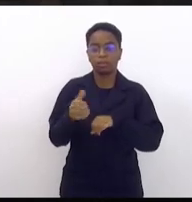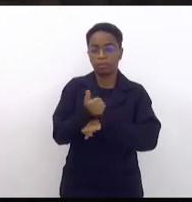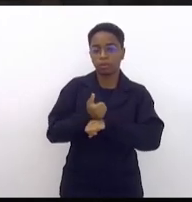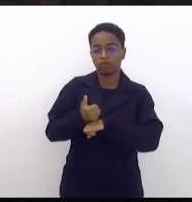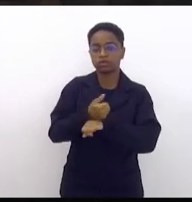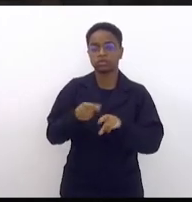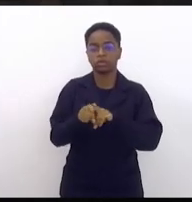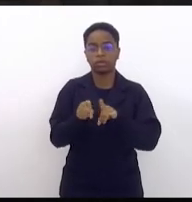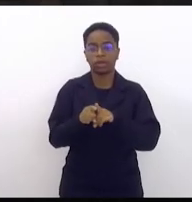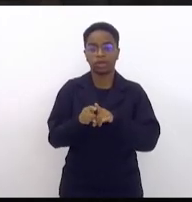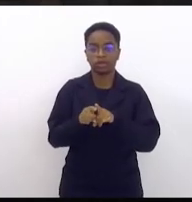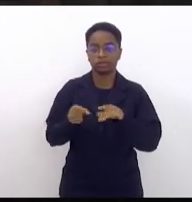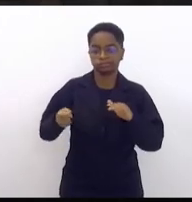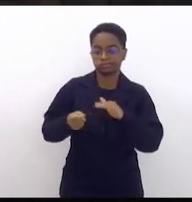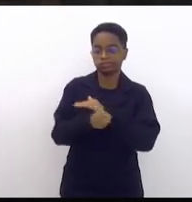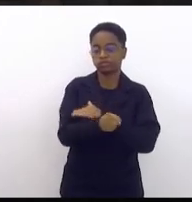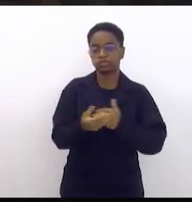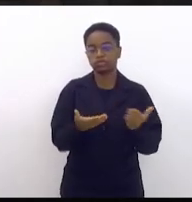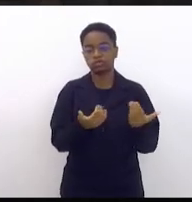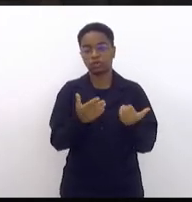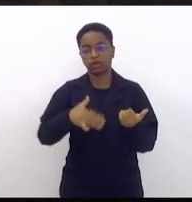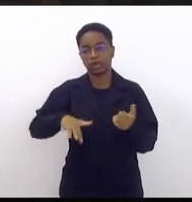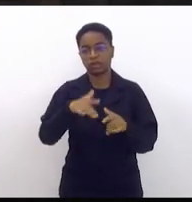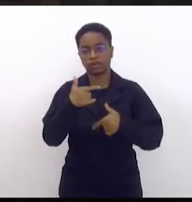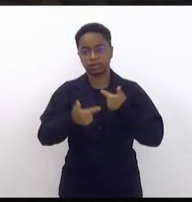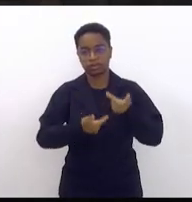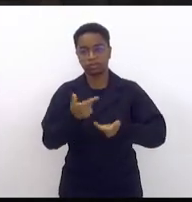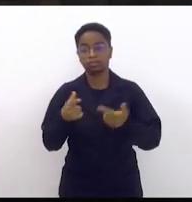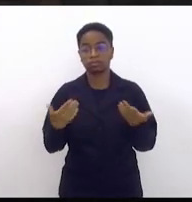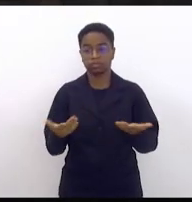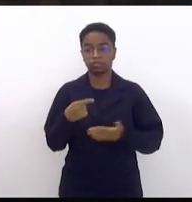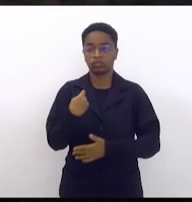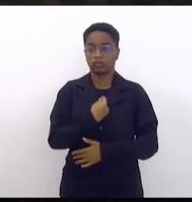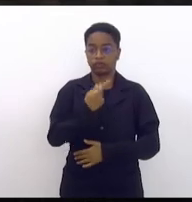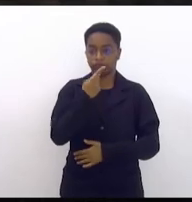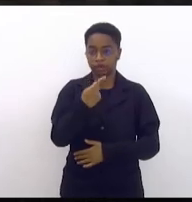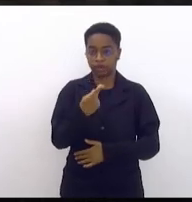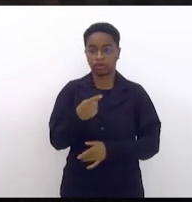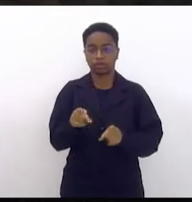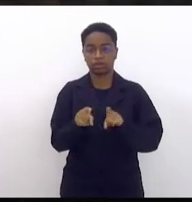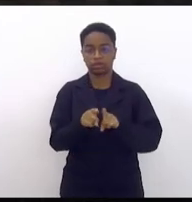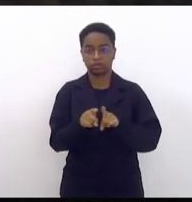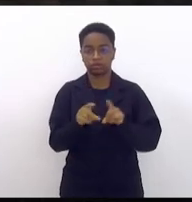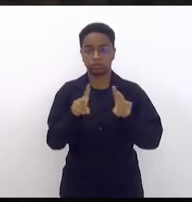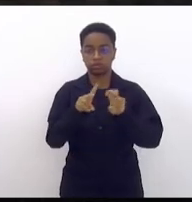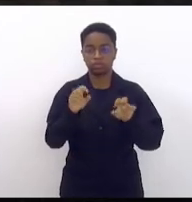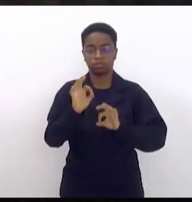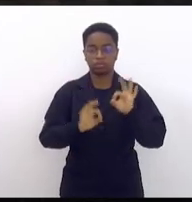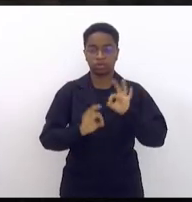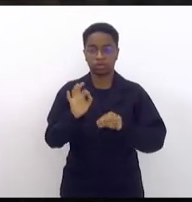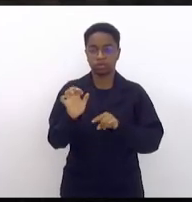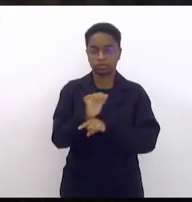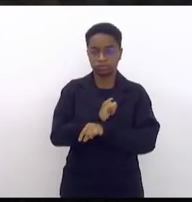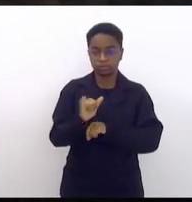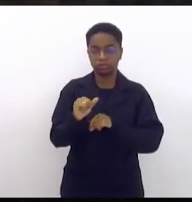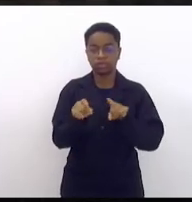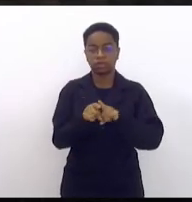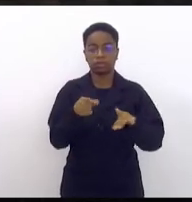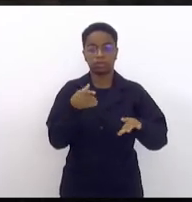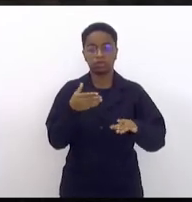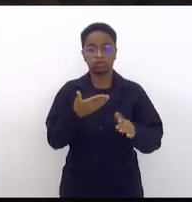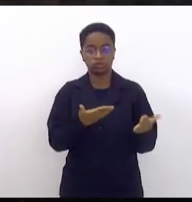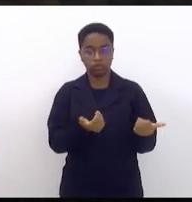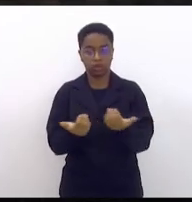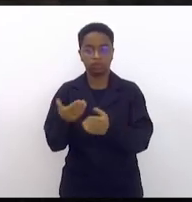da Juventude no mercado de trabalho então a gente fala também de plano estratégico de participação da